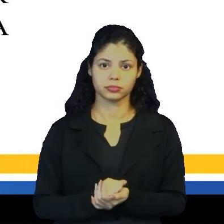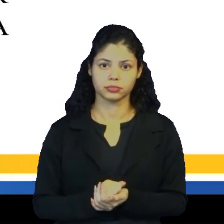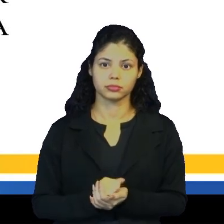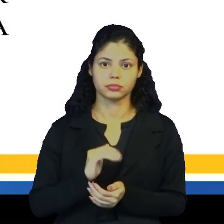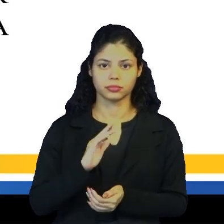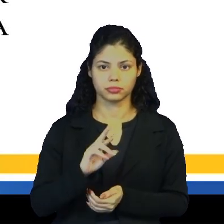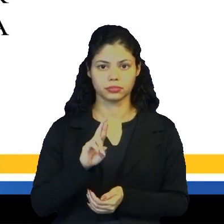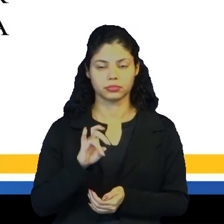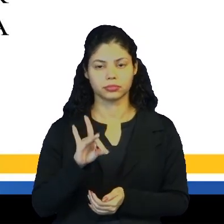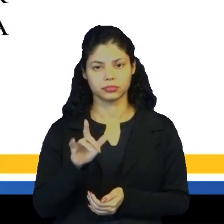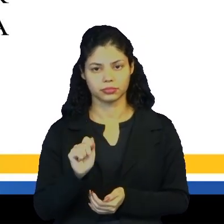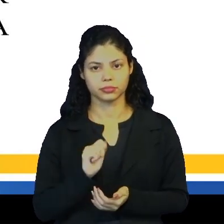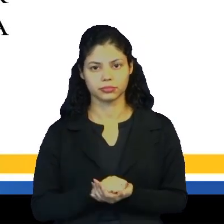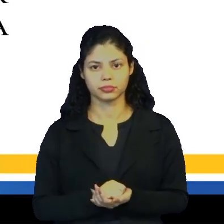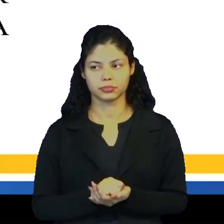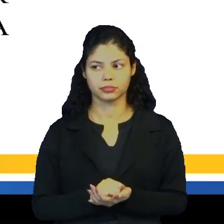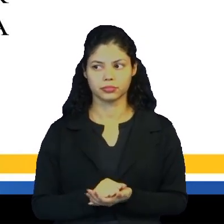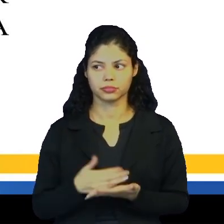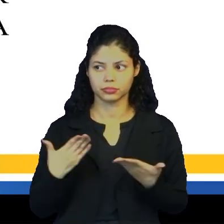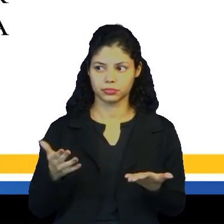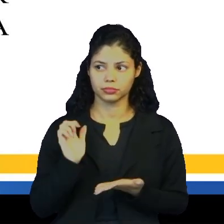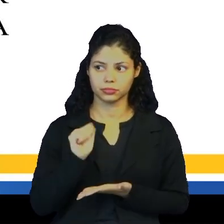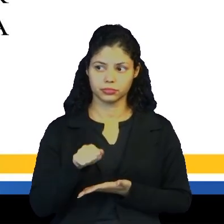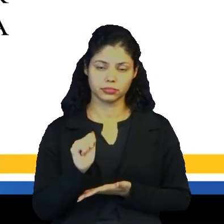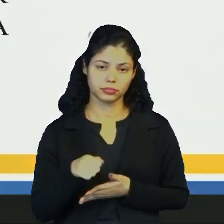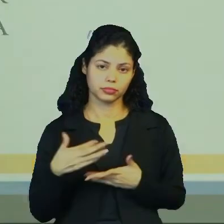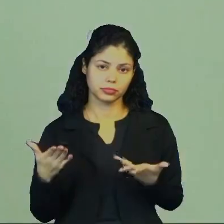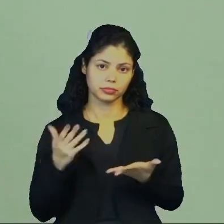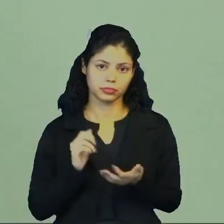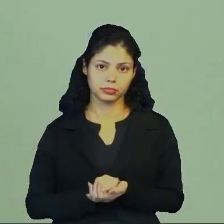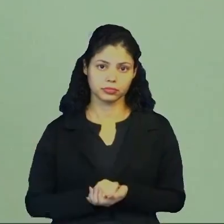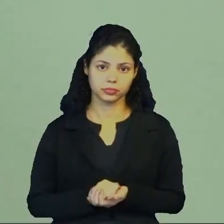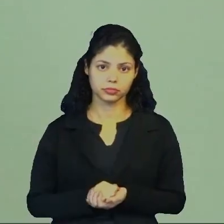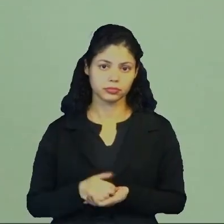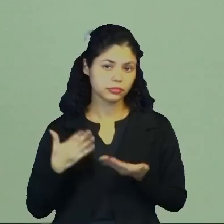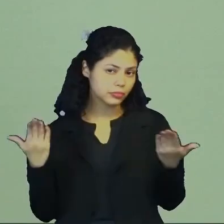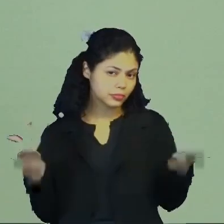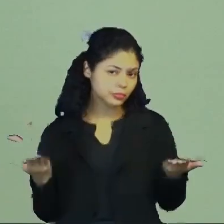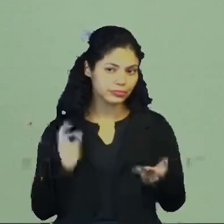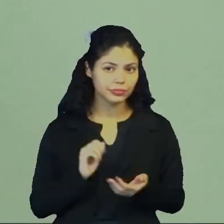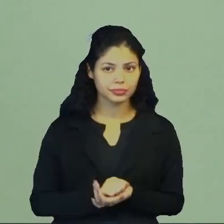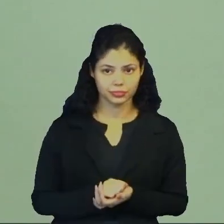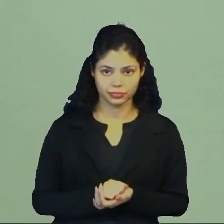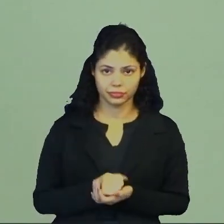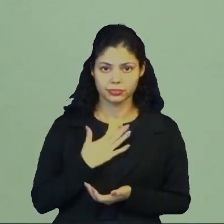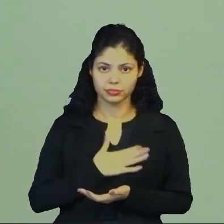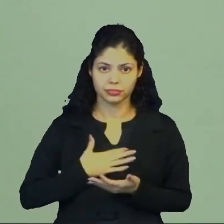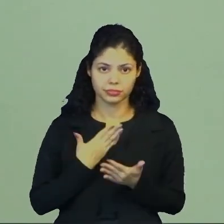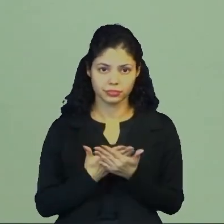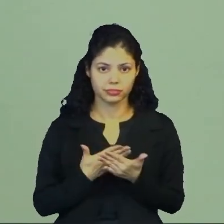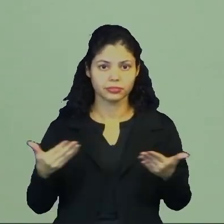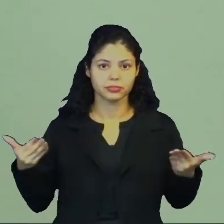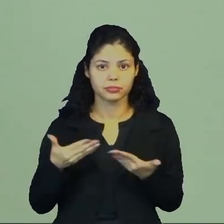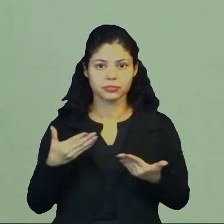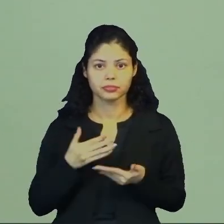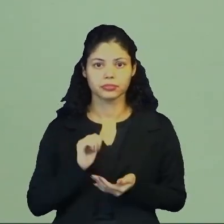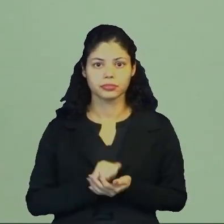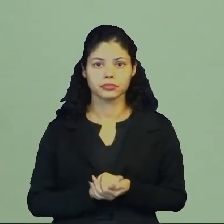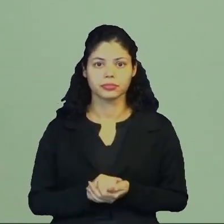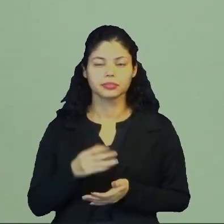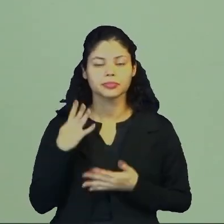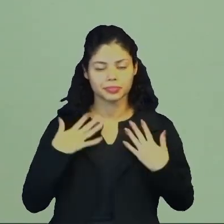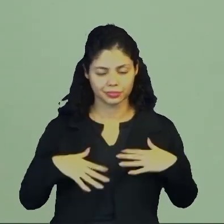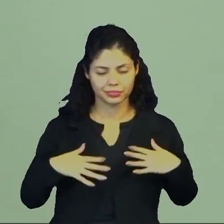carne? Foi a Cláudia. Isso mesmo. E aí, gente? Gostaram da aula de hoje?